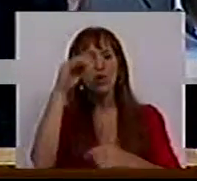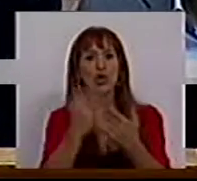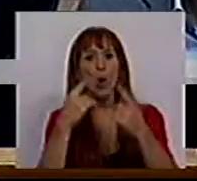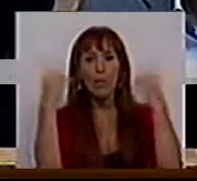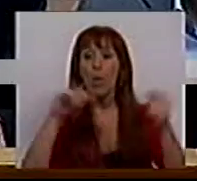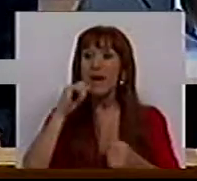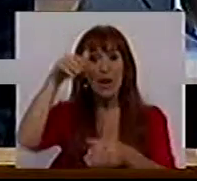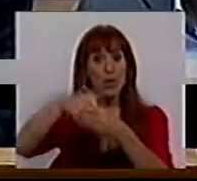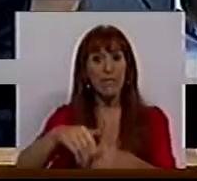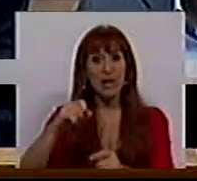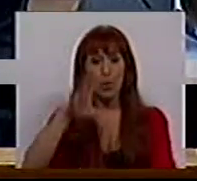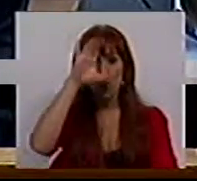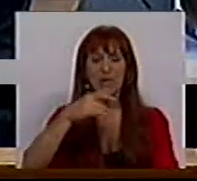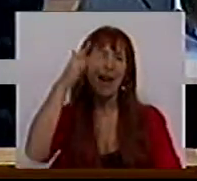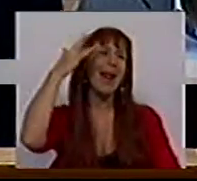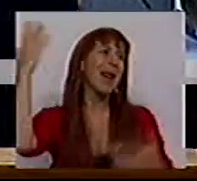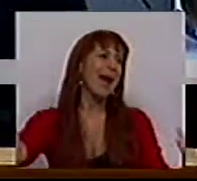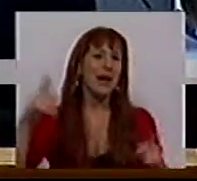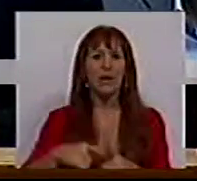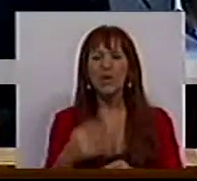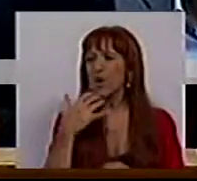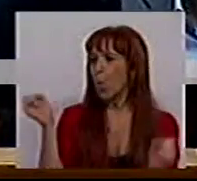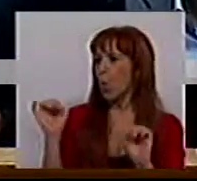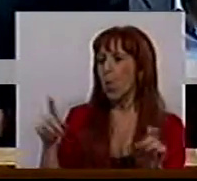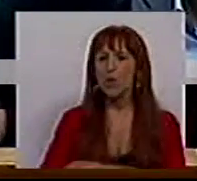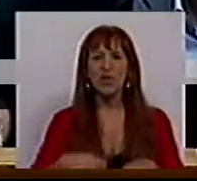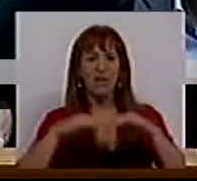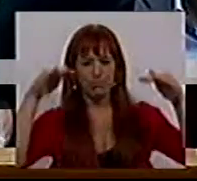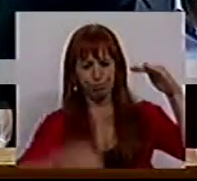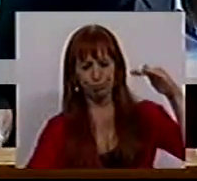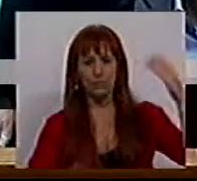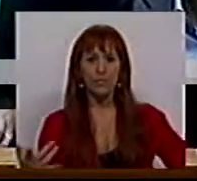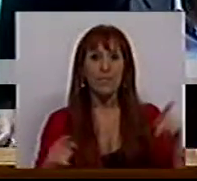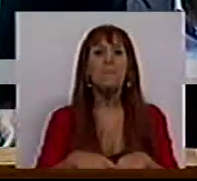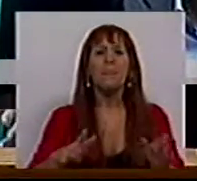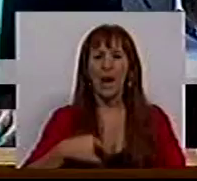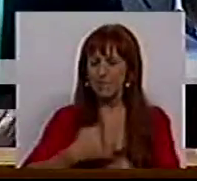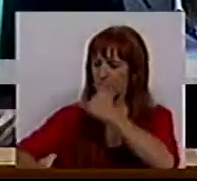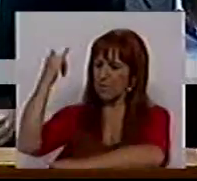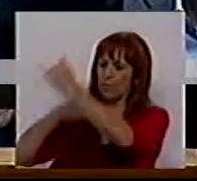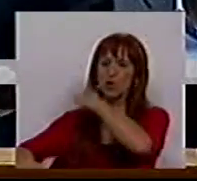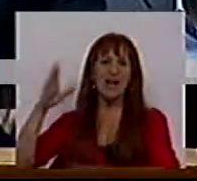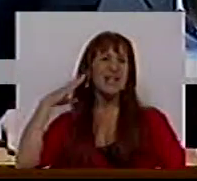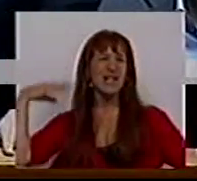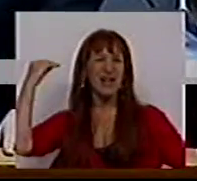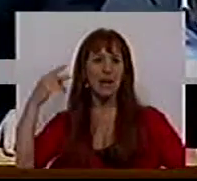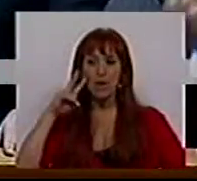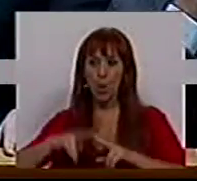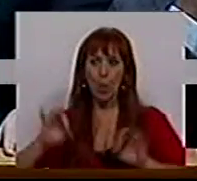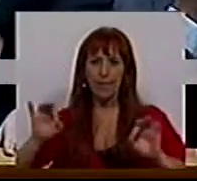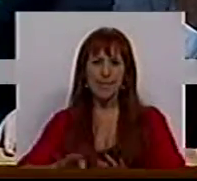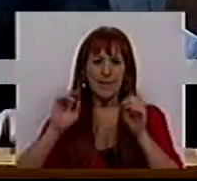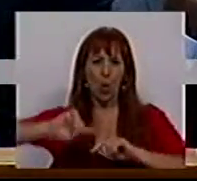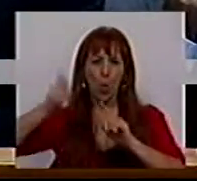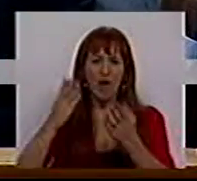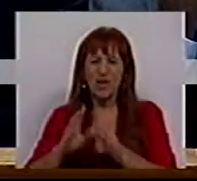não estava no Governo. Facilitismo, falta de rigor, nivelamento por baixo. É preciso recuar a Santana Lopes para encontrarmos um